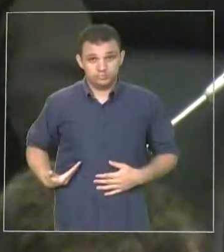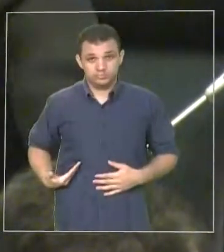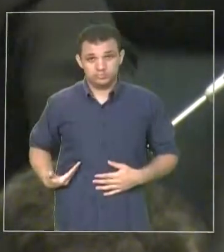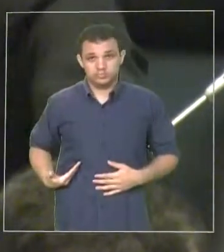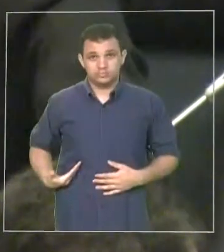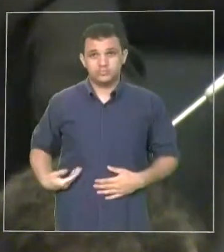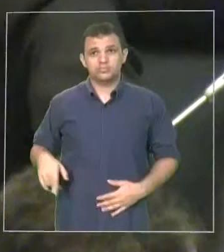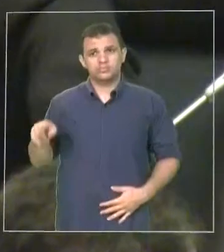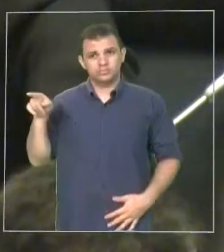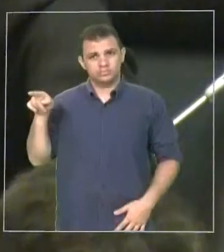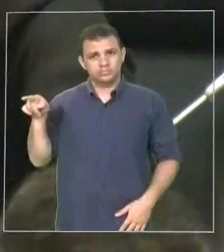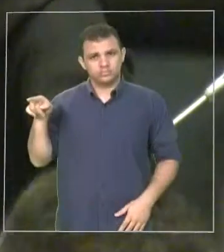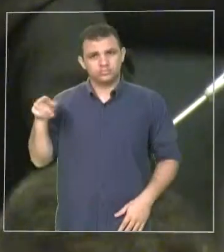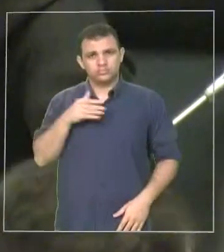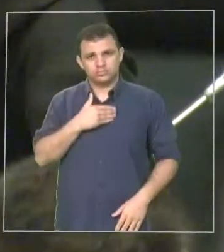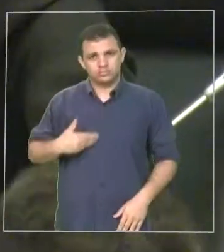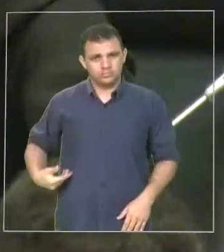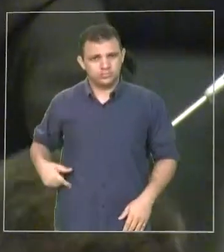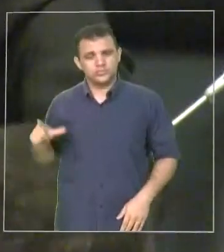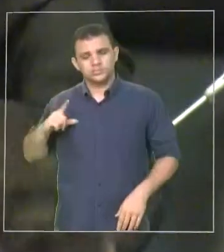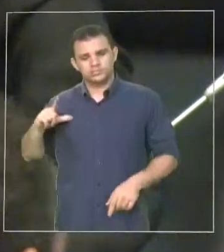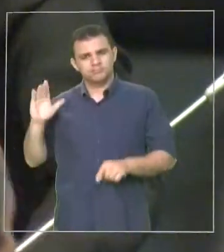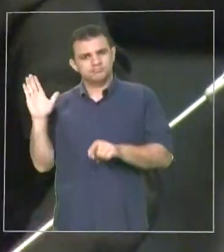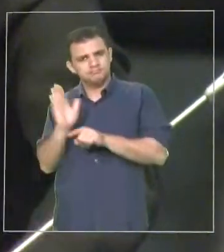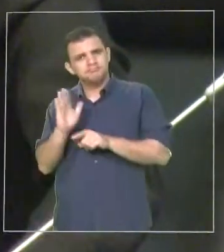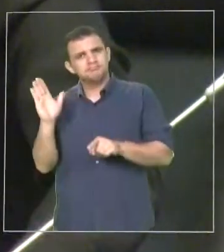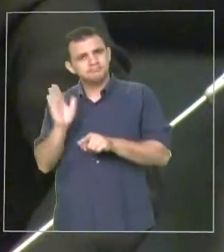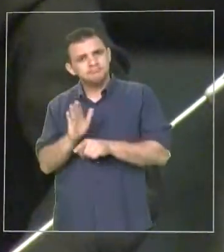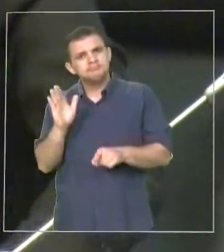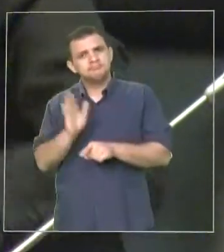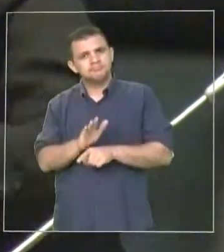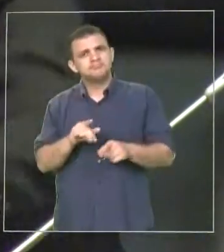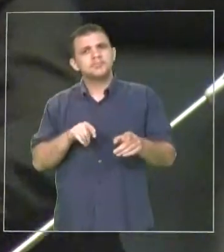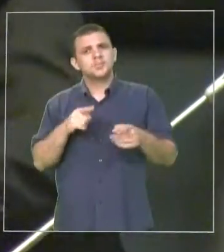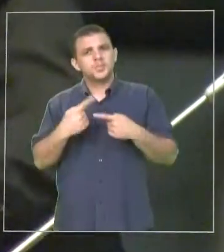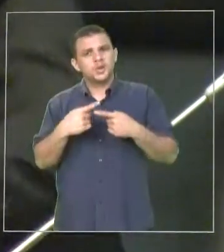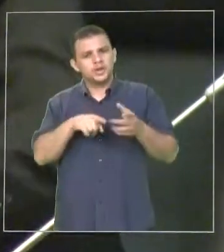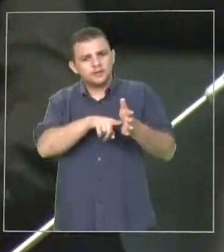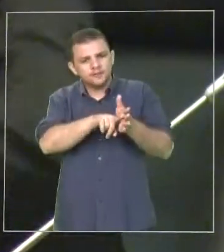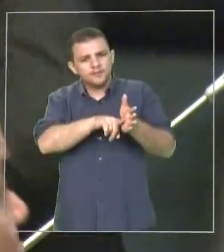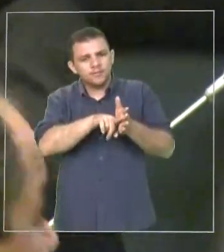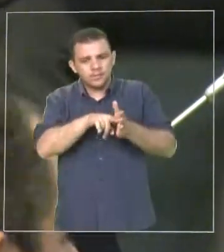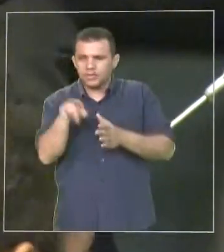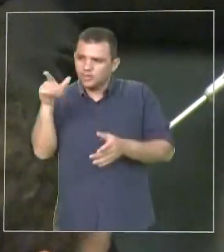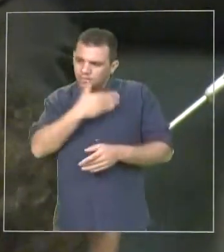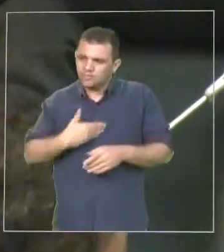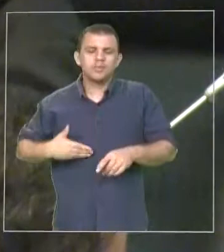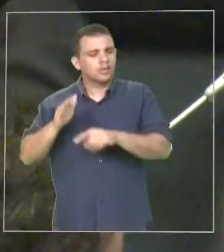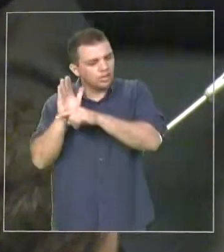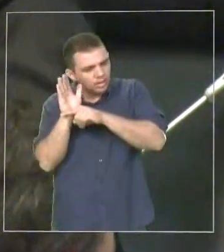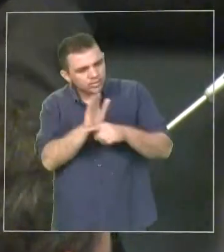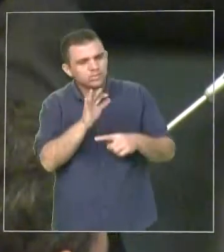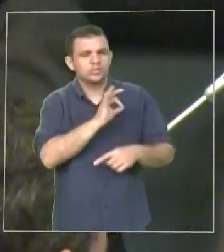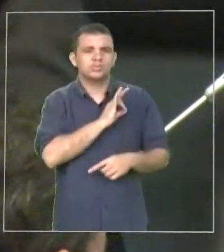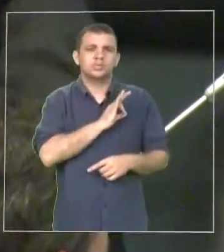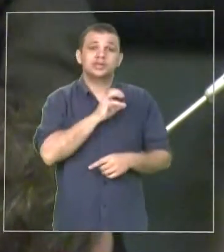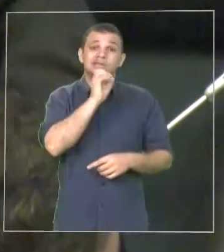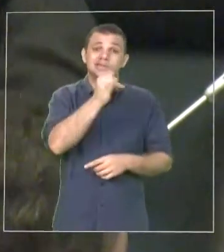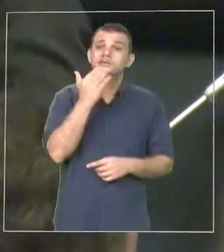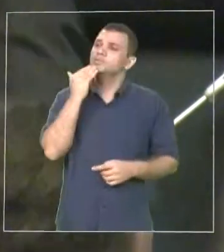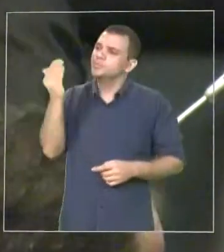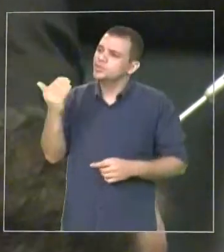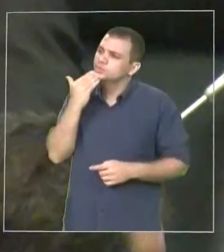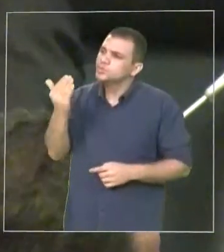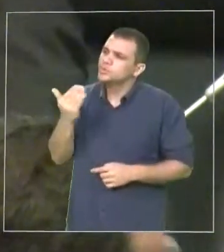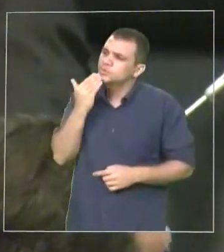tem colaborado com todas as investigações, todas. Tudo que é solicitado